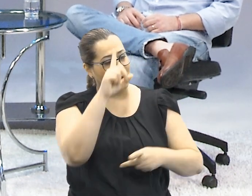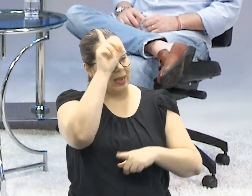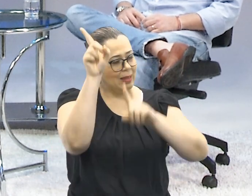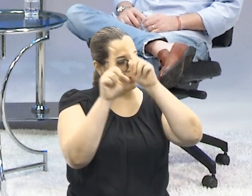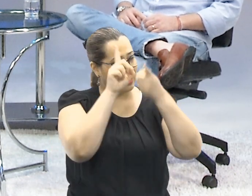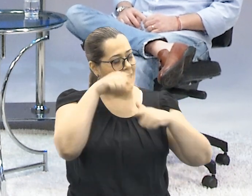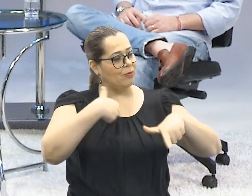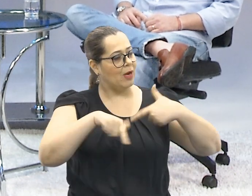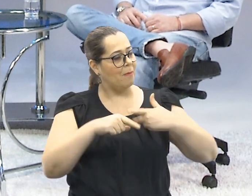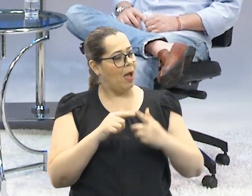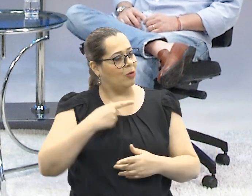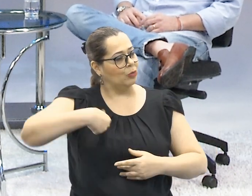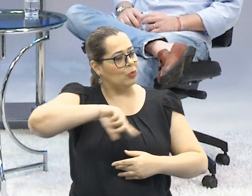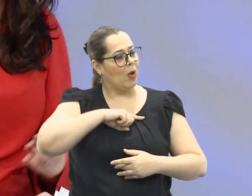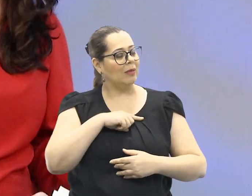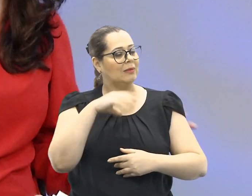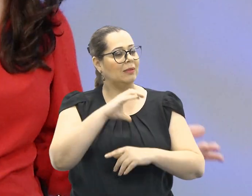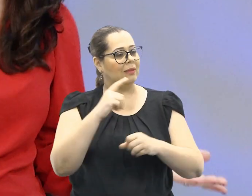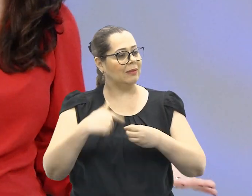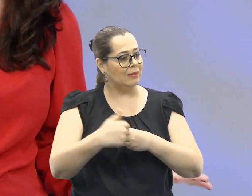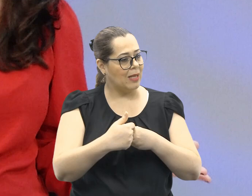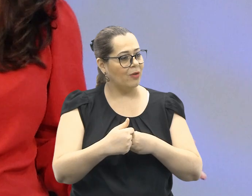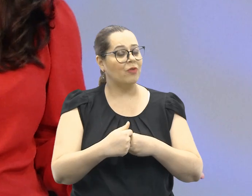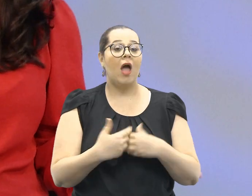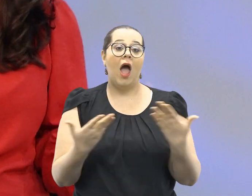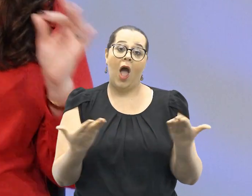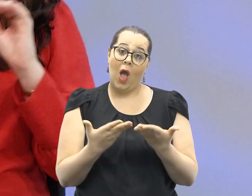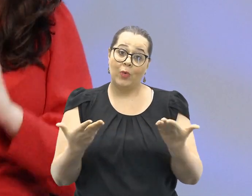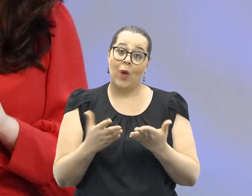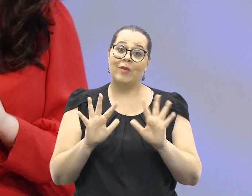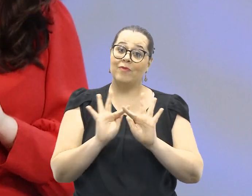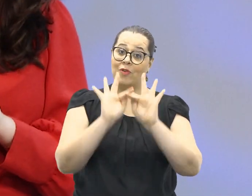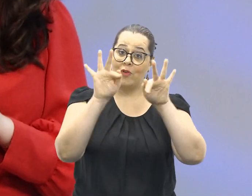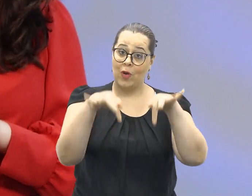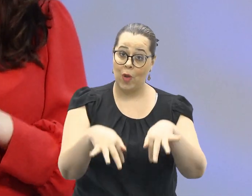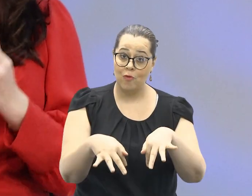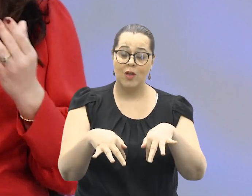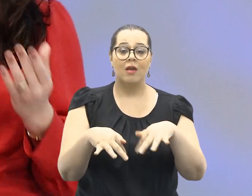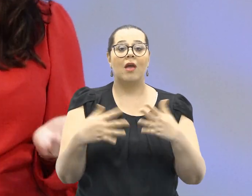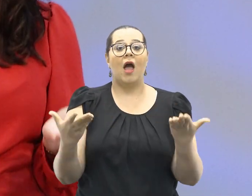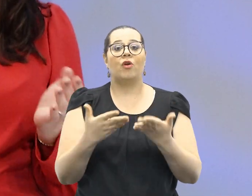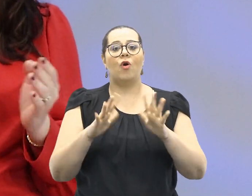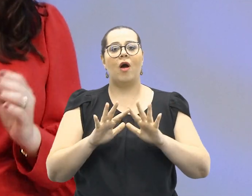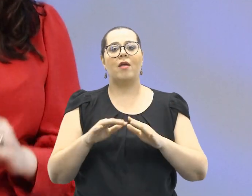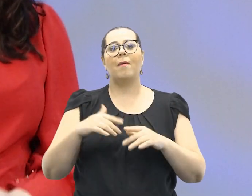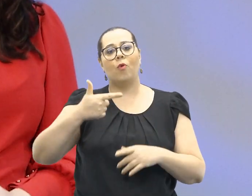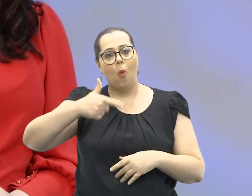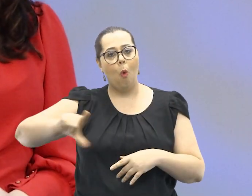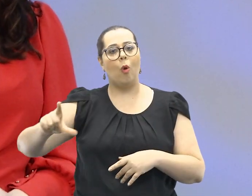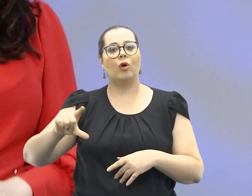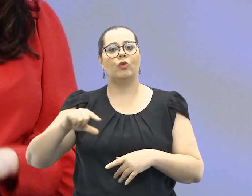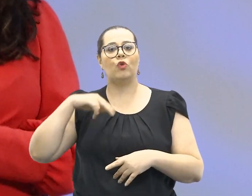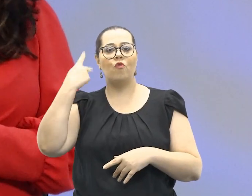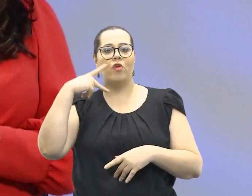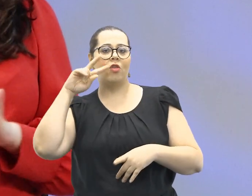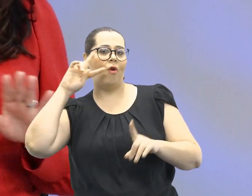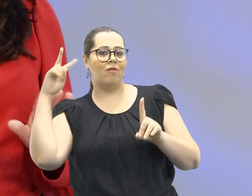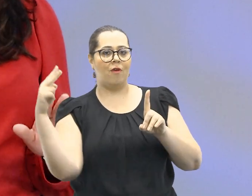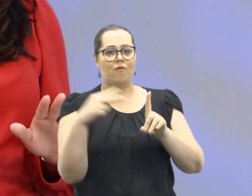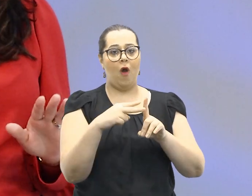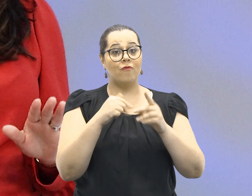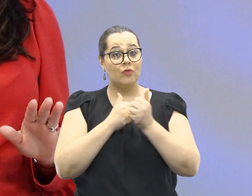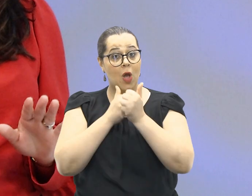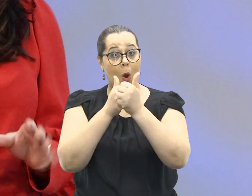seu trabalho pela nossa cidade. E a gente vai chegando ao fim. Ficamos por aqui com mais um Vereadores em Foco.